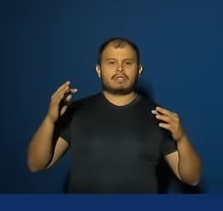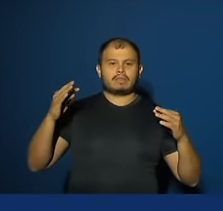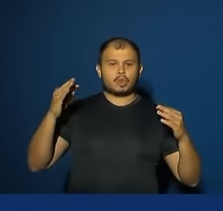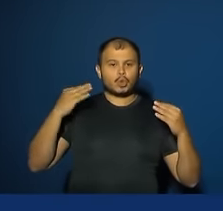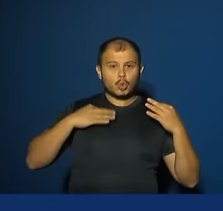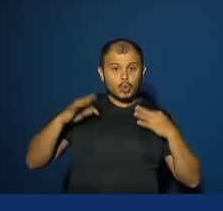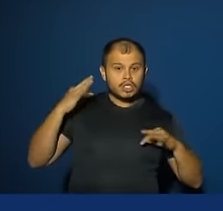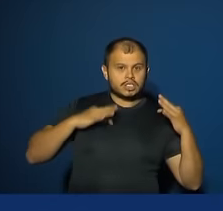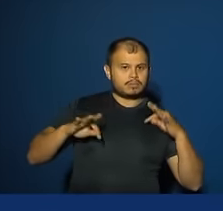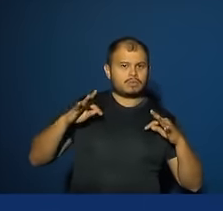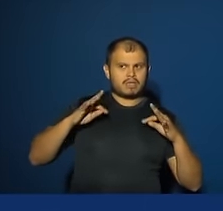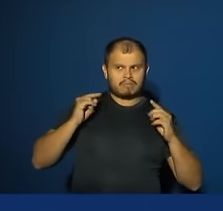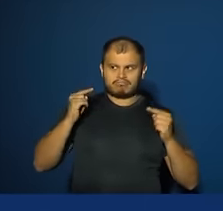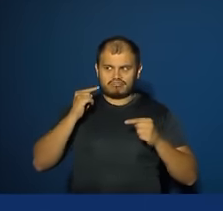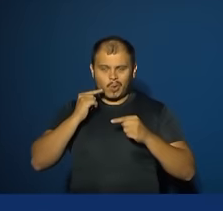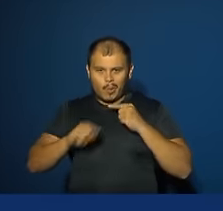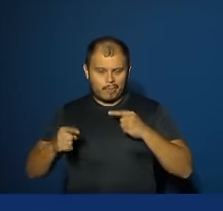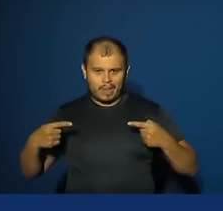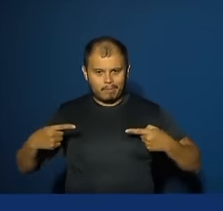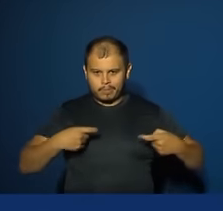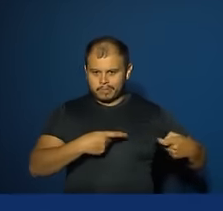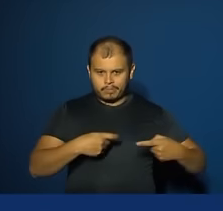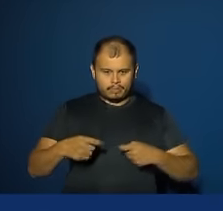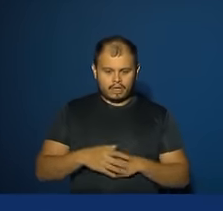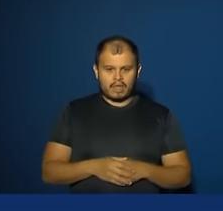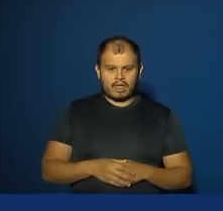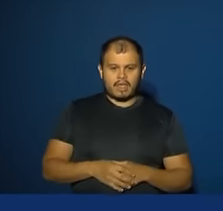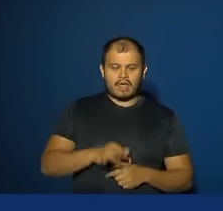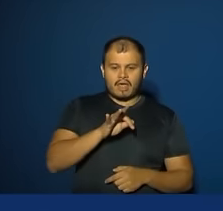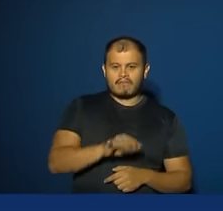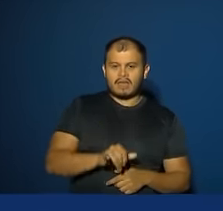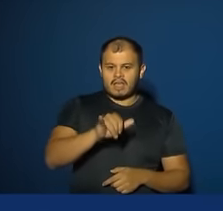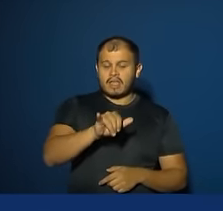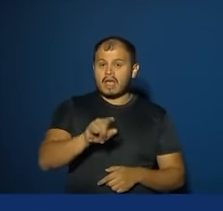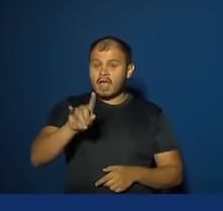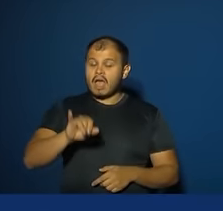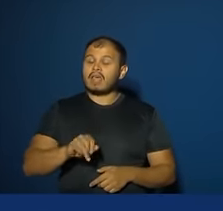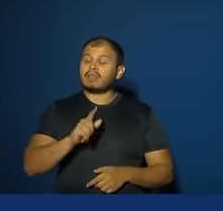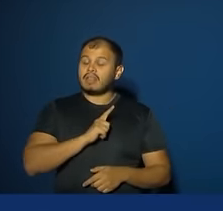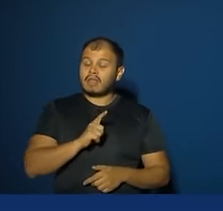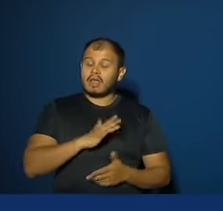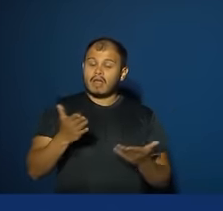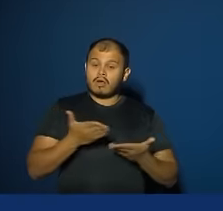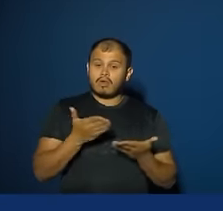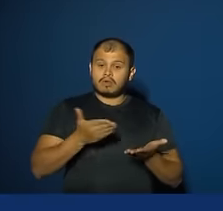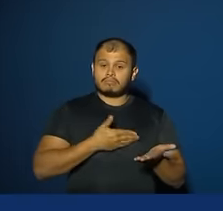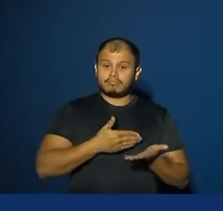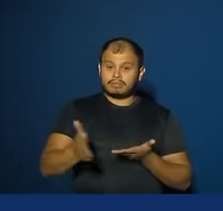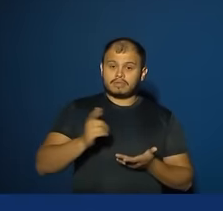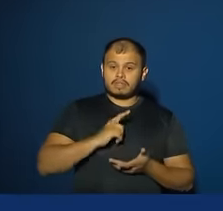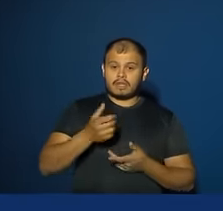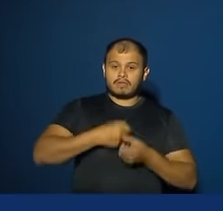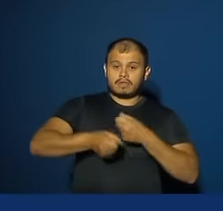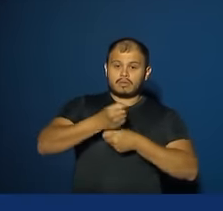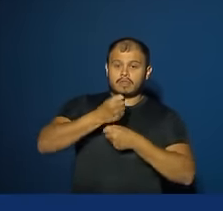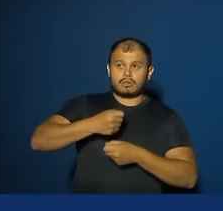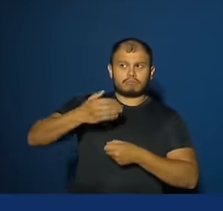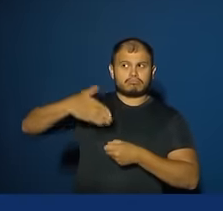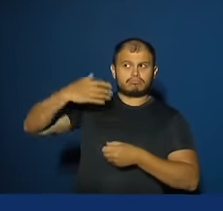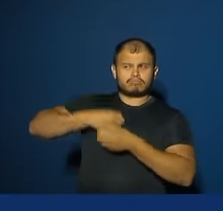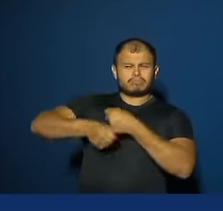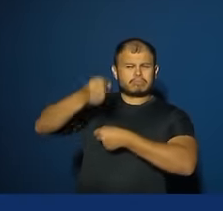guerra né a abertura do fi o encontro na Arábia Saudita que é o davos in the desert do ano